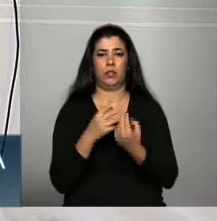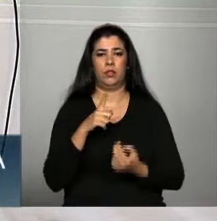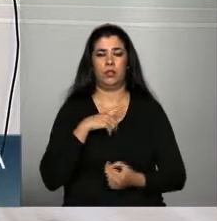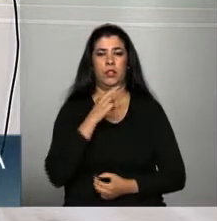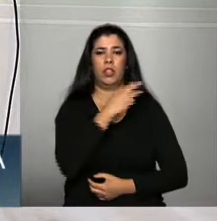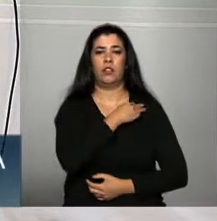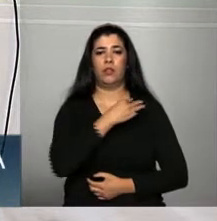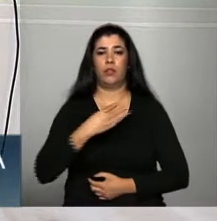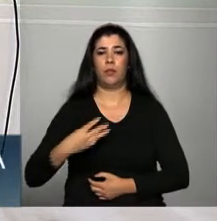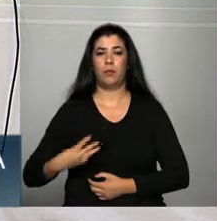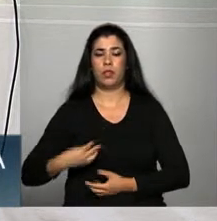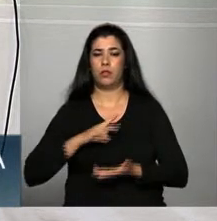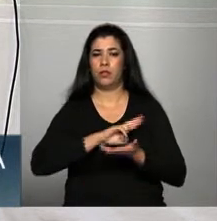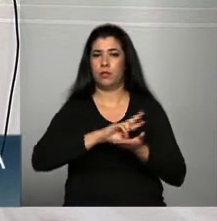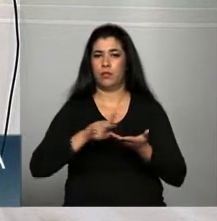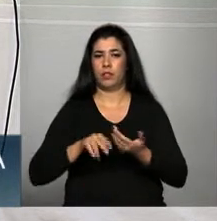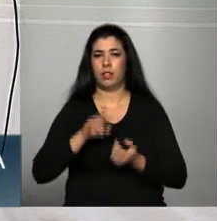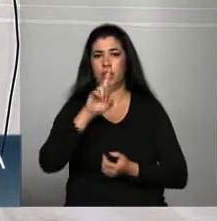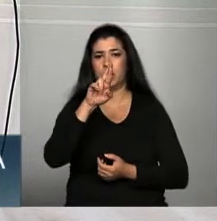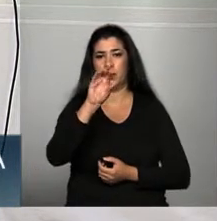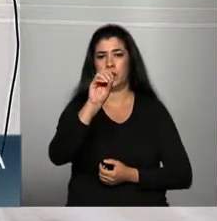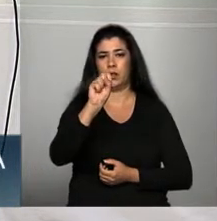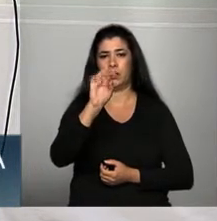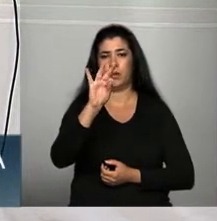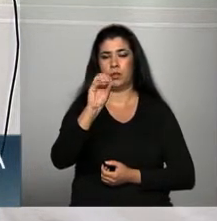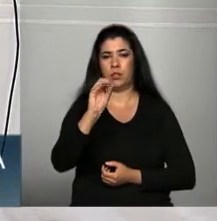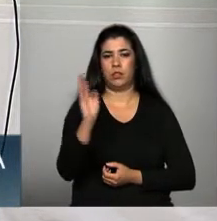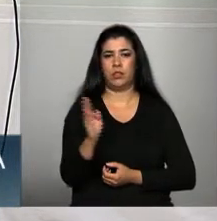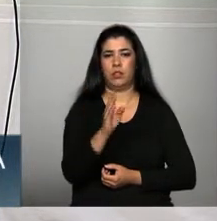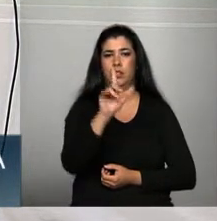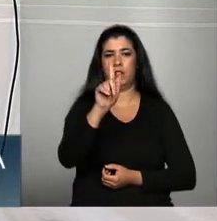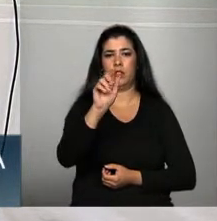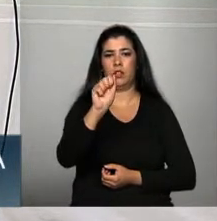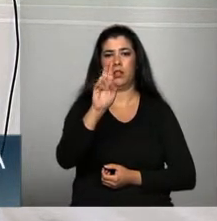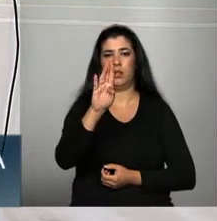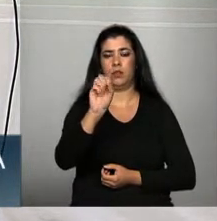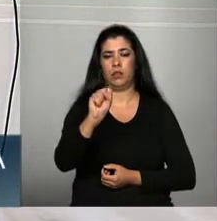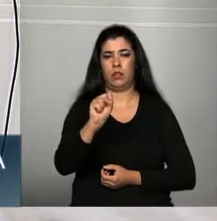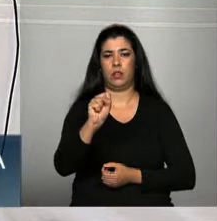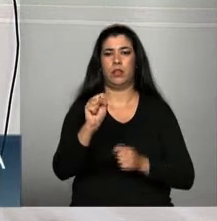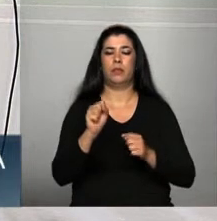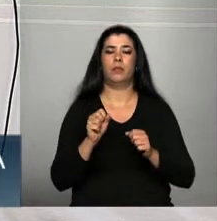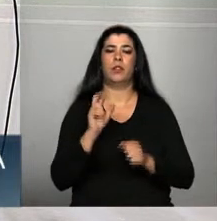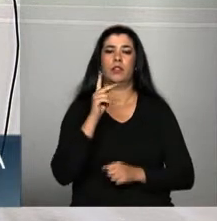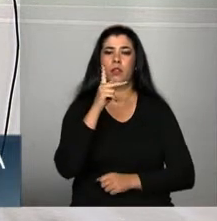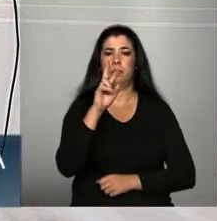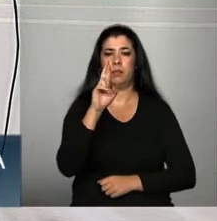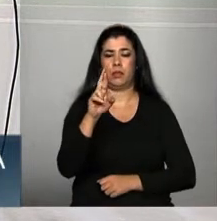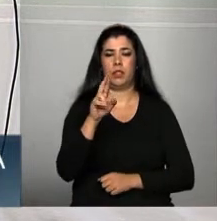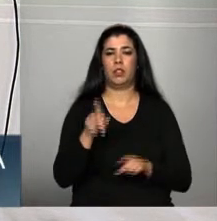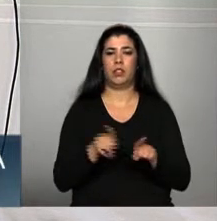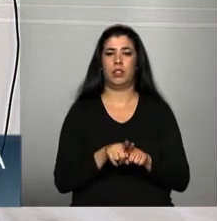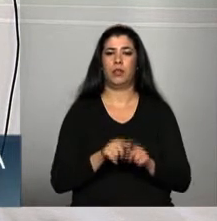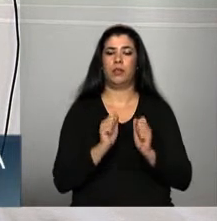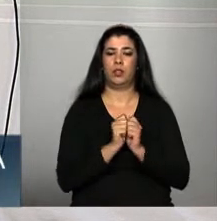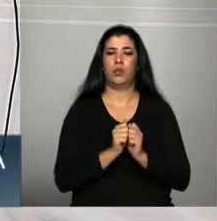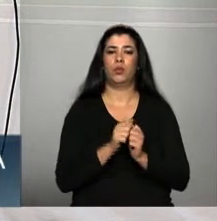Rosseto e o Gabas, da Previdência. Conosco também aqui a Maria